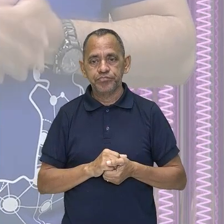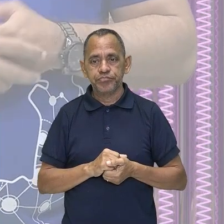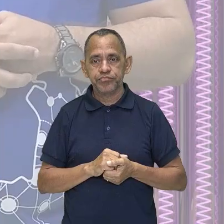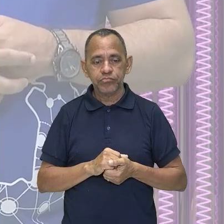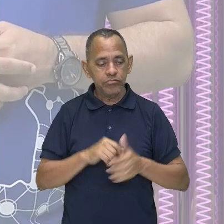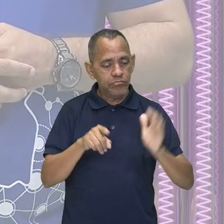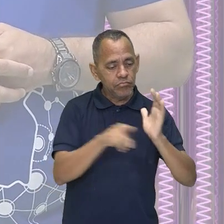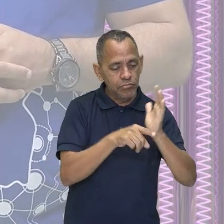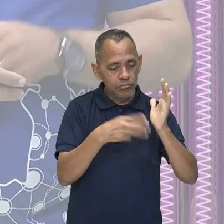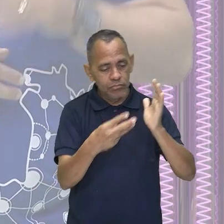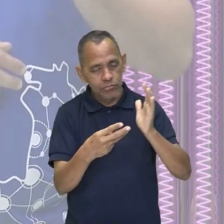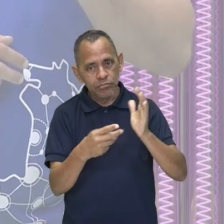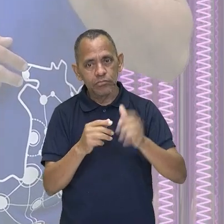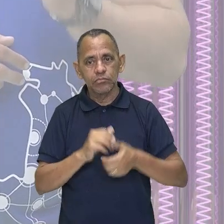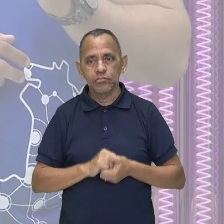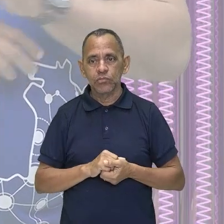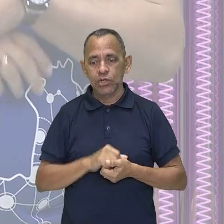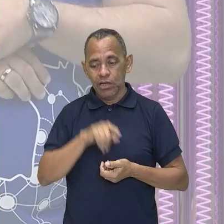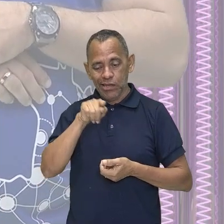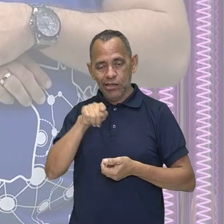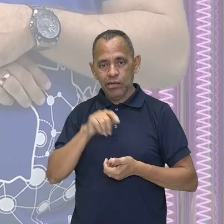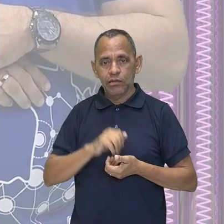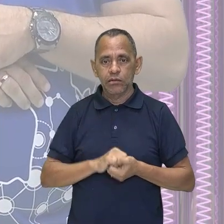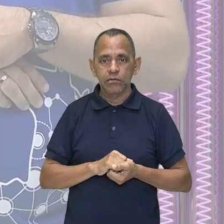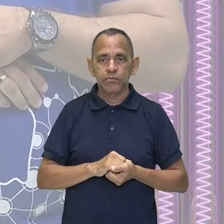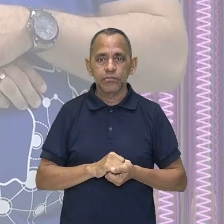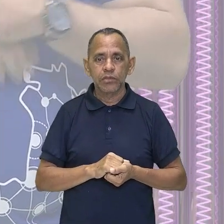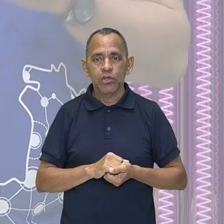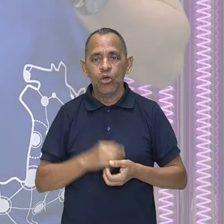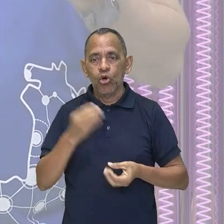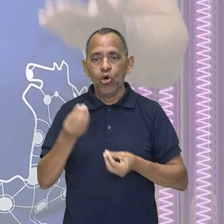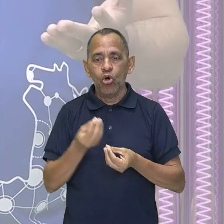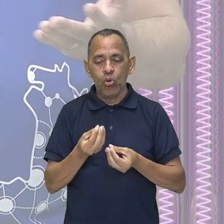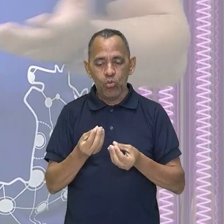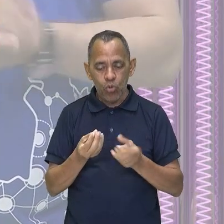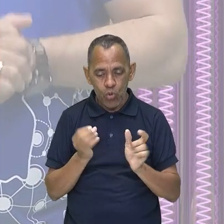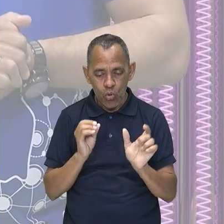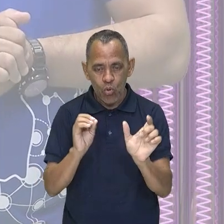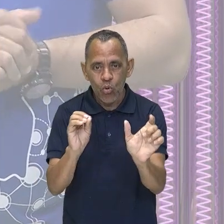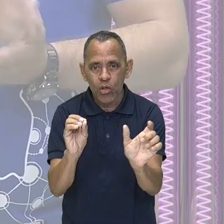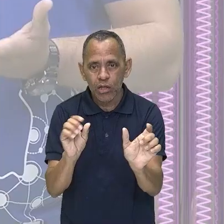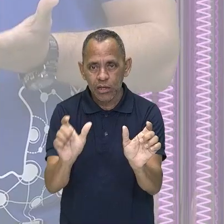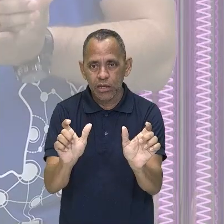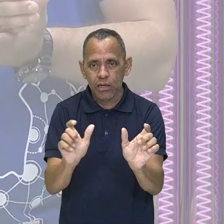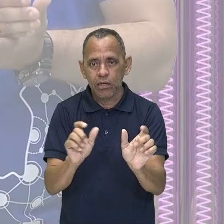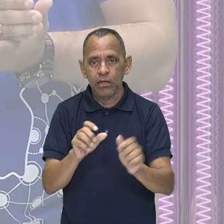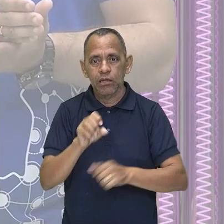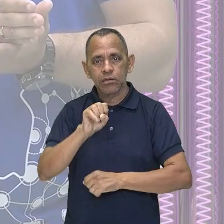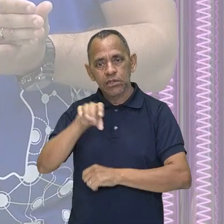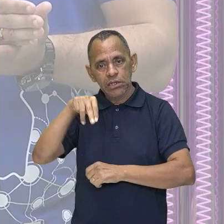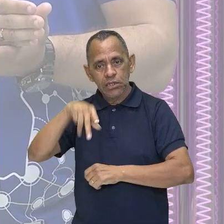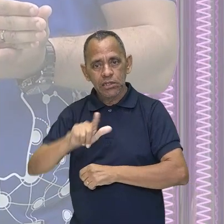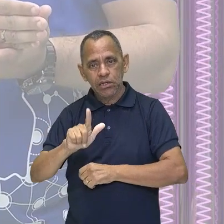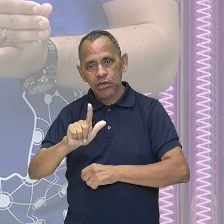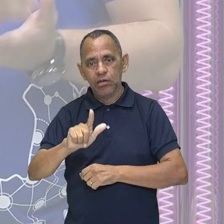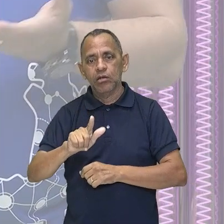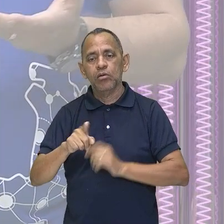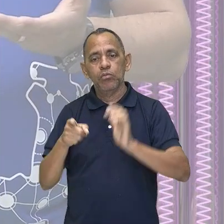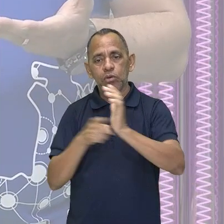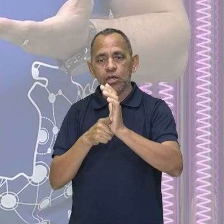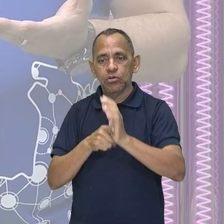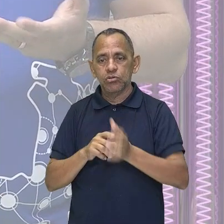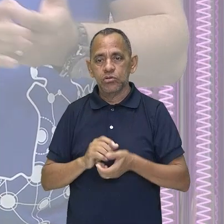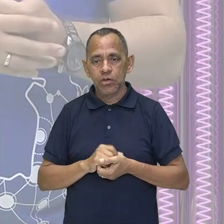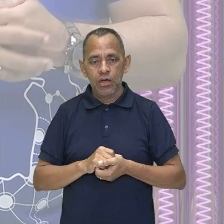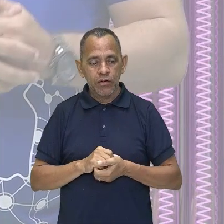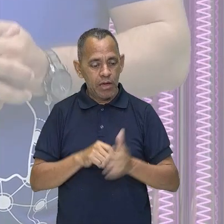segundo número, que é menos 7. Só que como você vai ter que botar o sinal de menos para retirar, já vai ficar um menos com